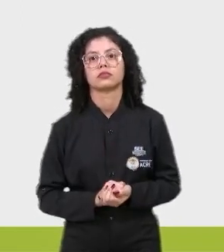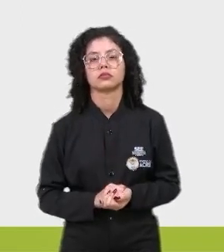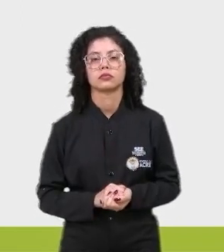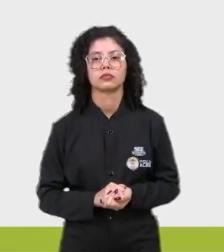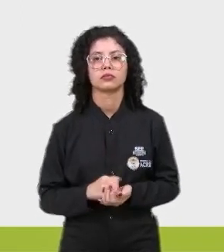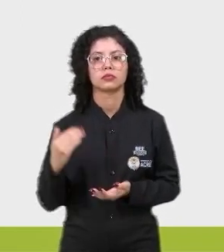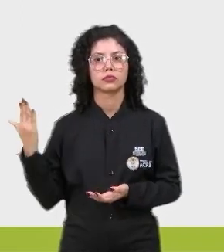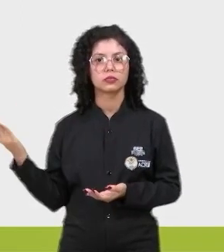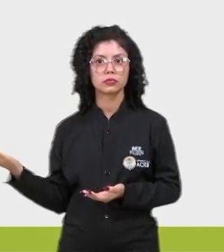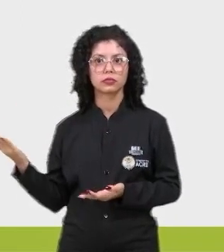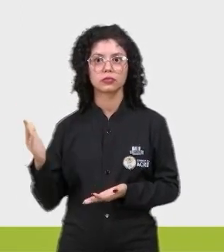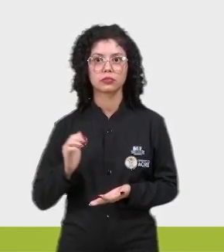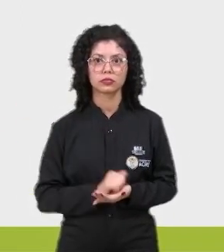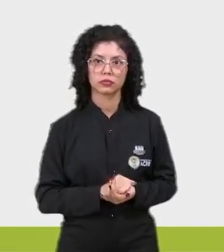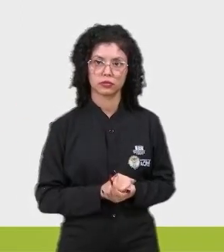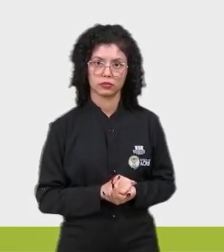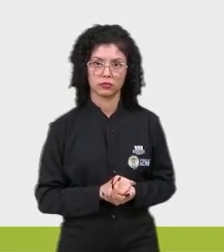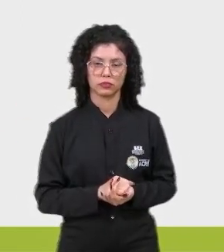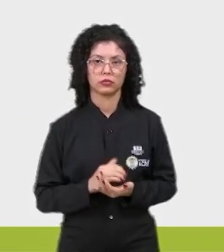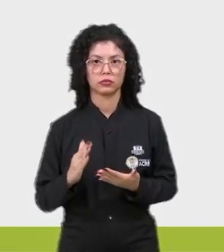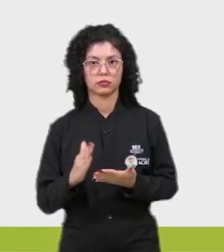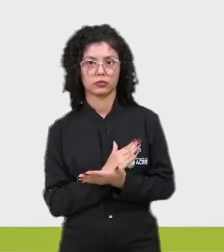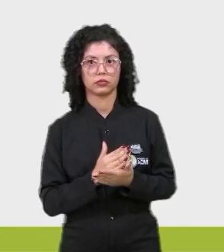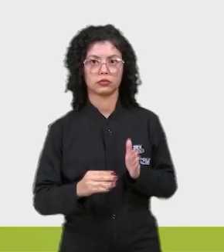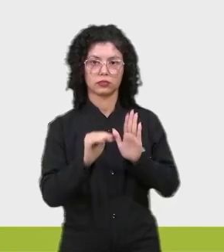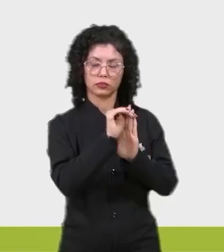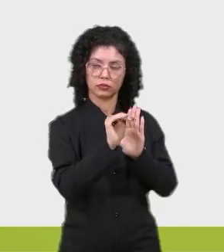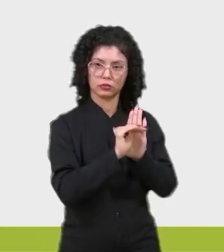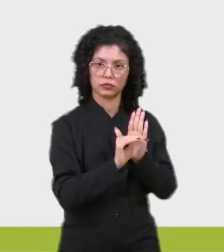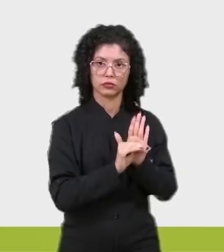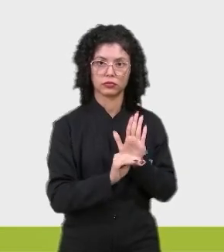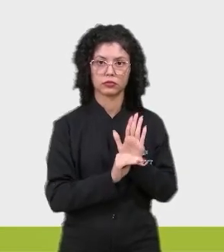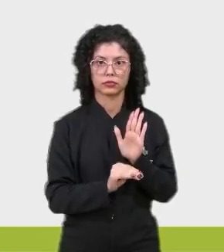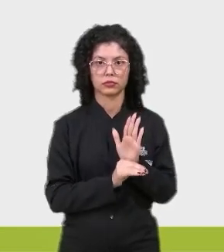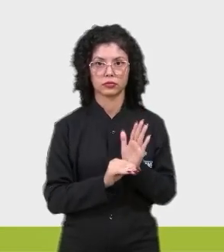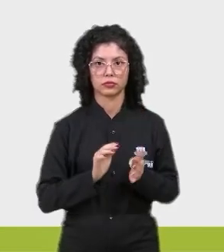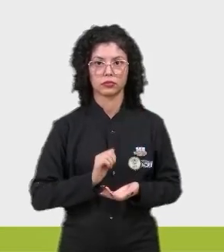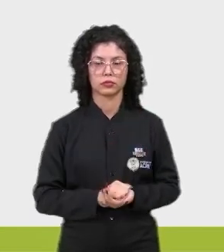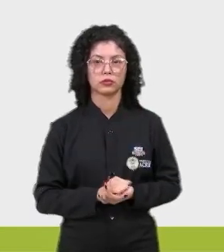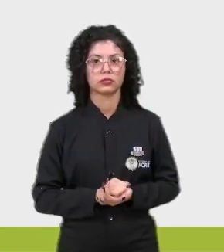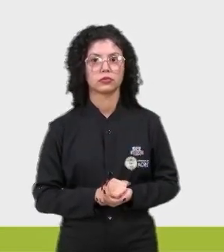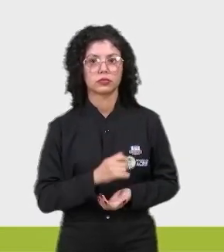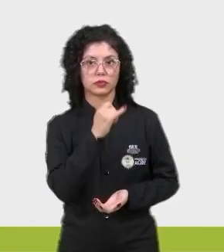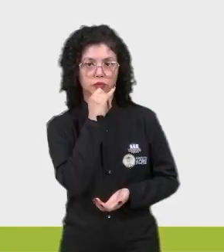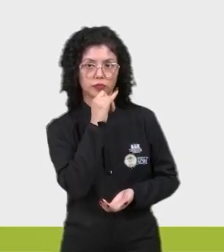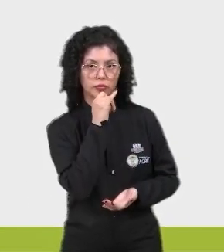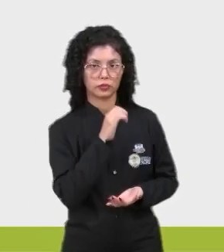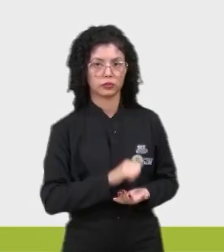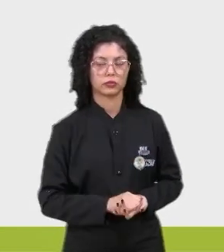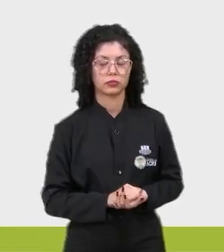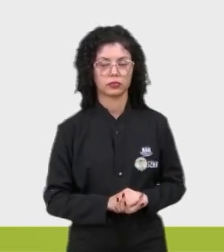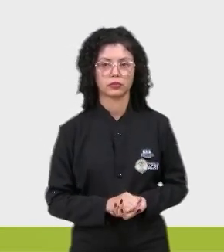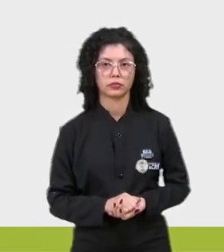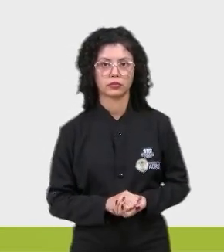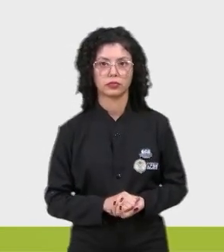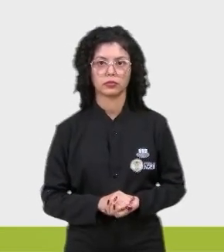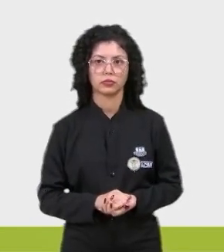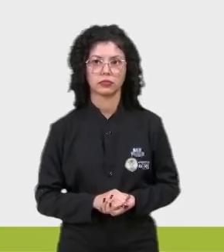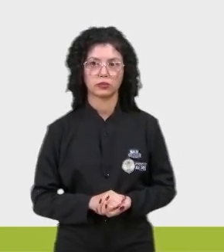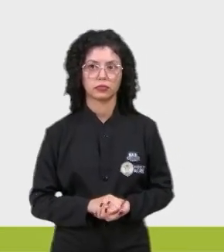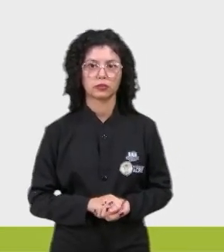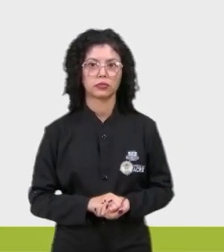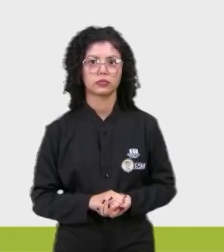aqui, coloquei aqui para vocês algumas citações, né? Por exemplo, aqui,